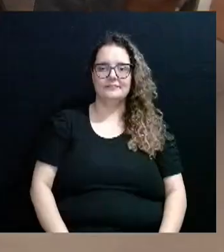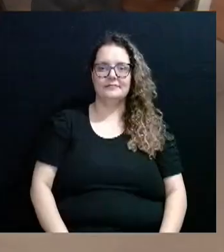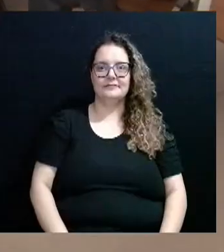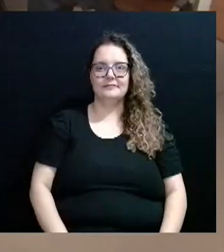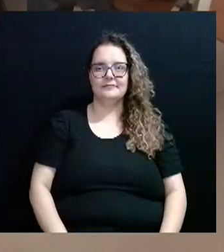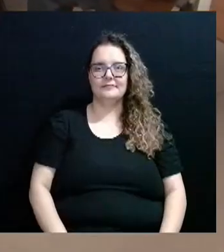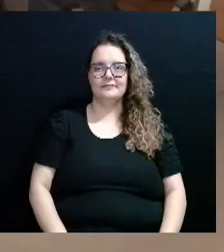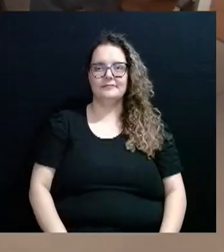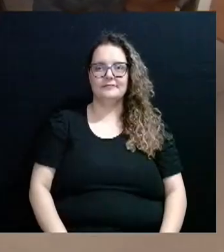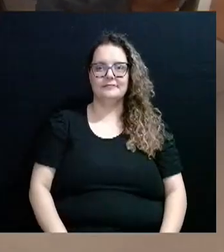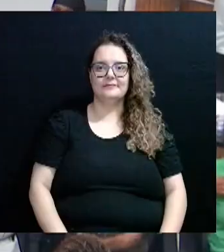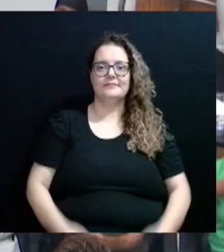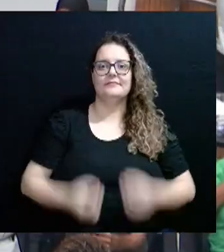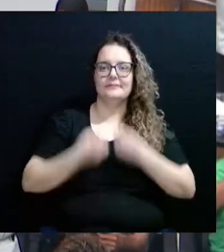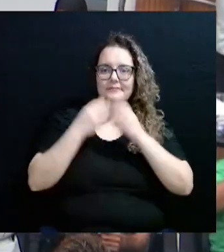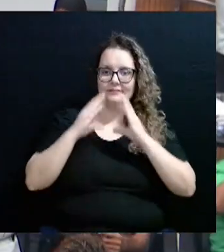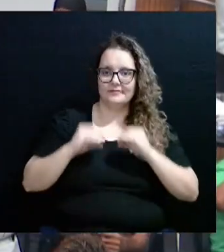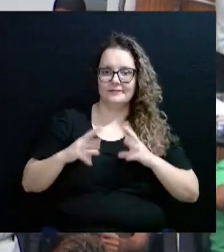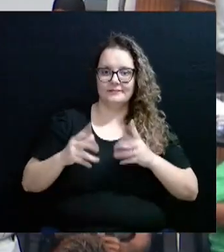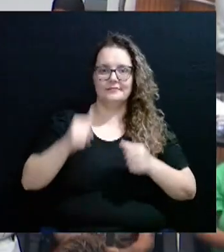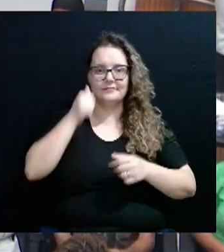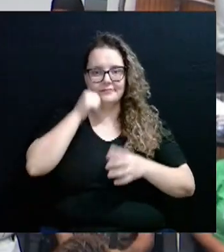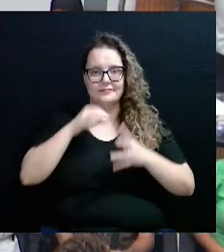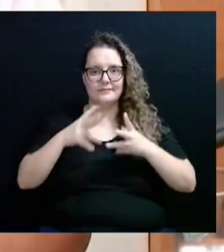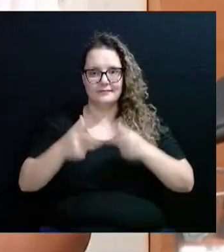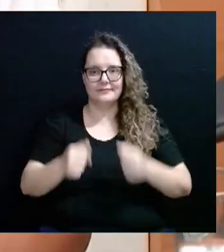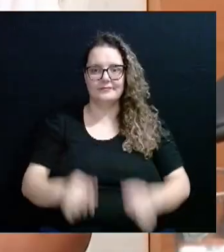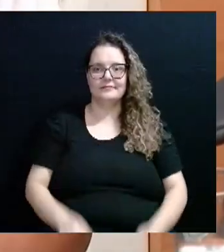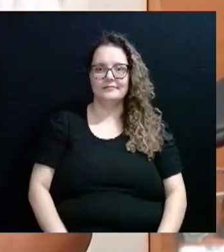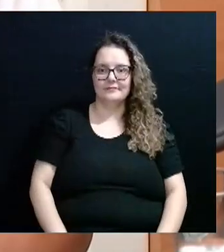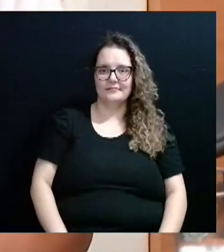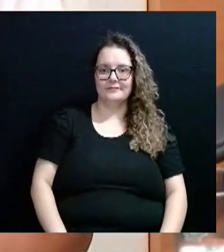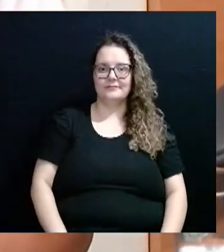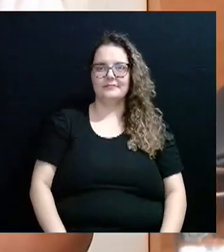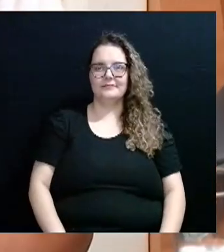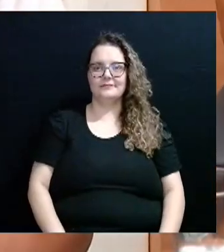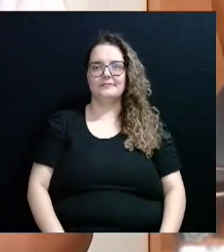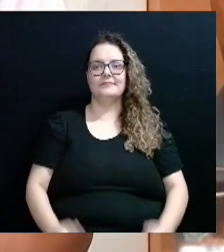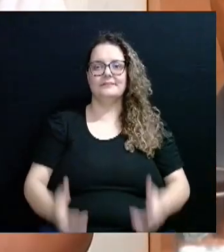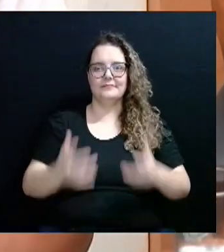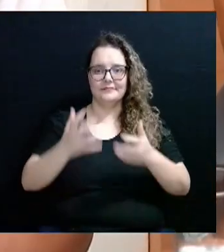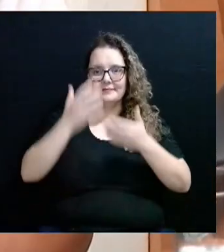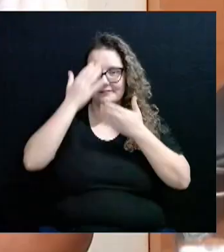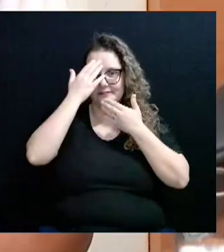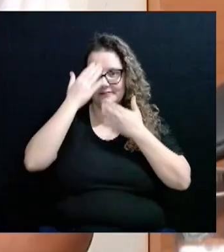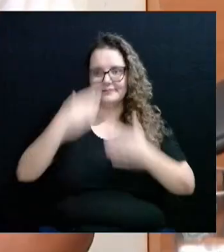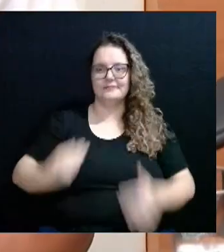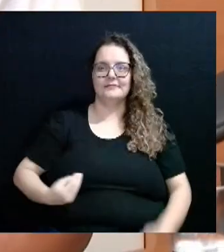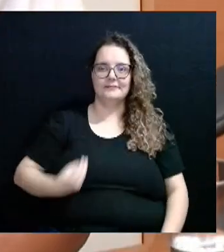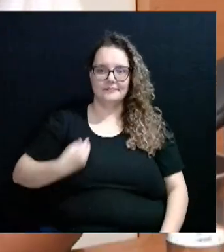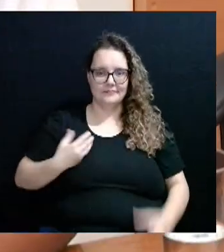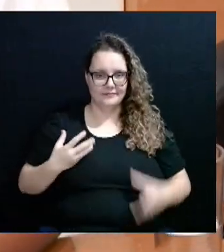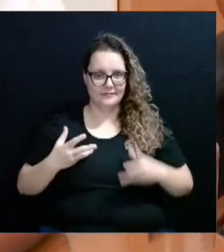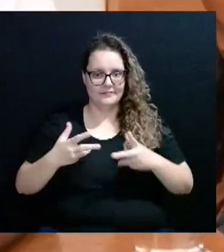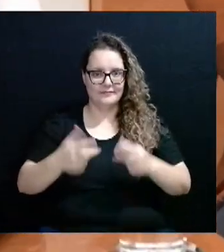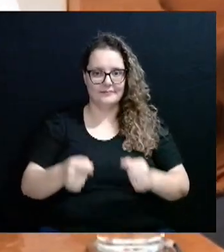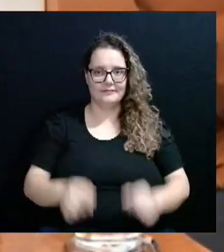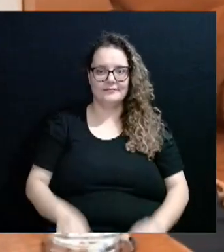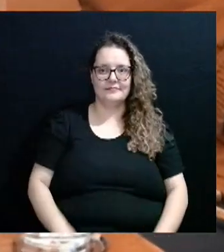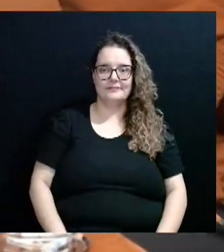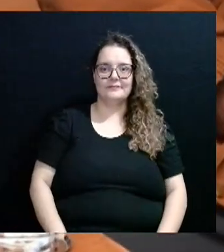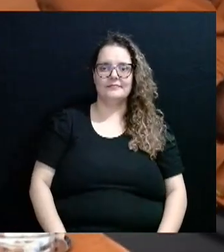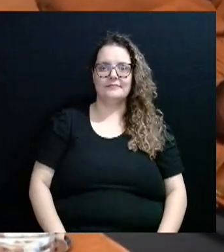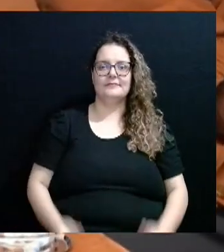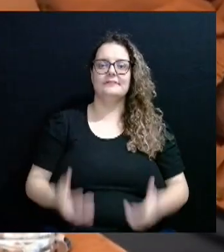Boa noite a todos e todas. Quero agradecer a presença de todos. Quero cumprimentar a